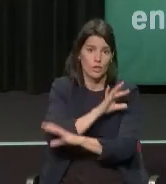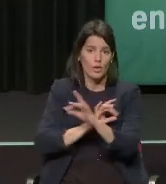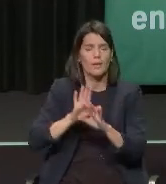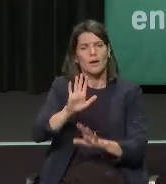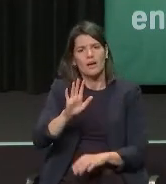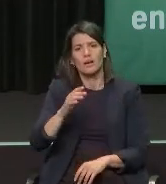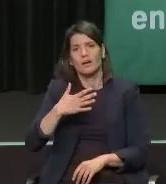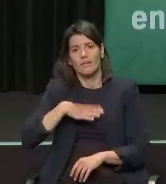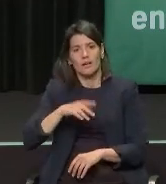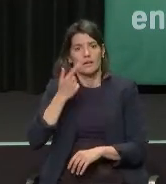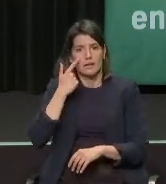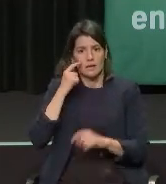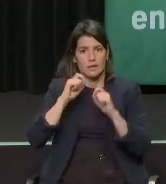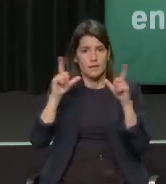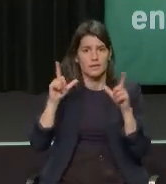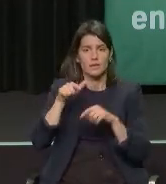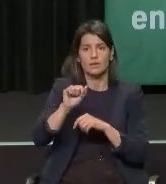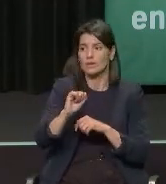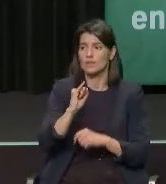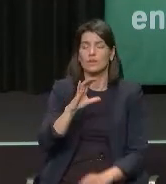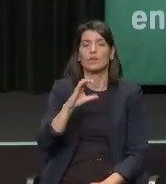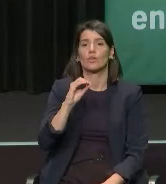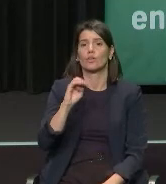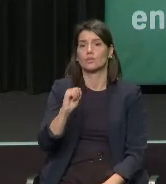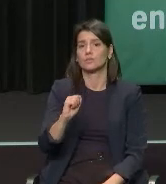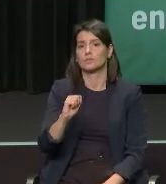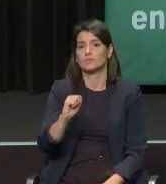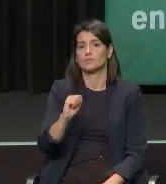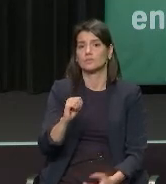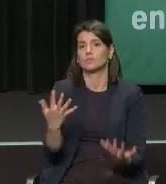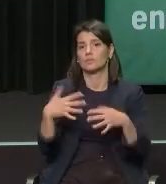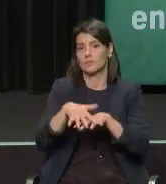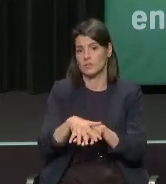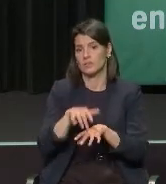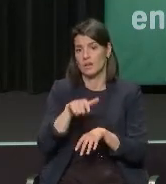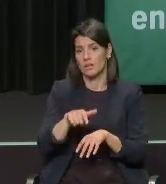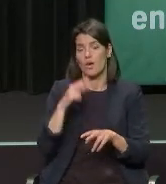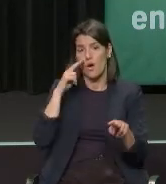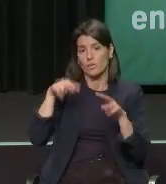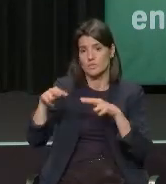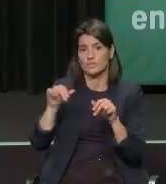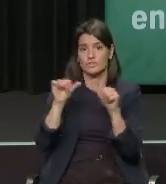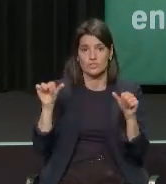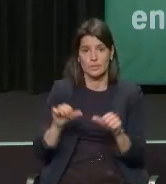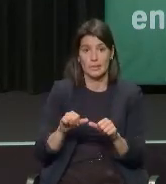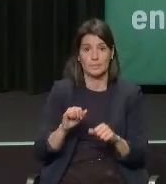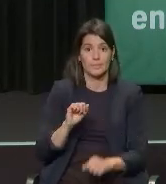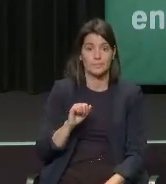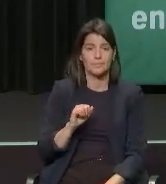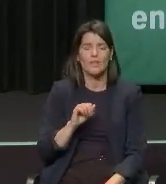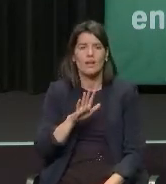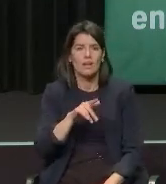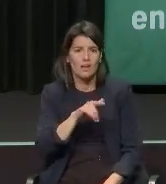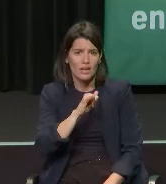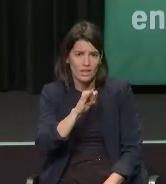chamar a atenção para o ICOS, o Integrated Carbon Observation System. Esse ICOS